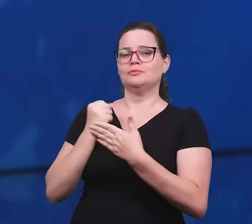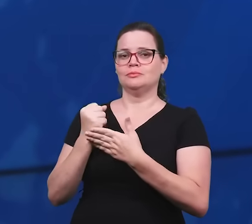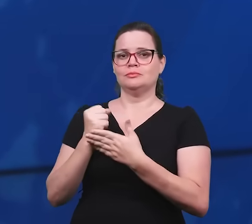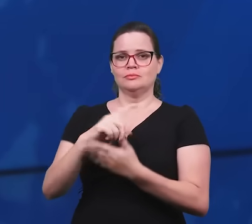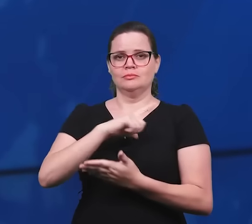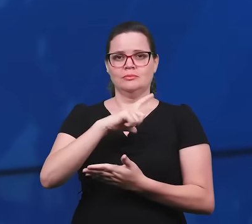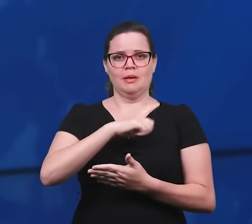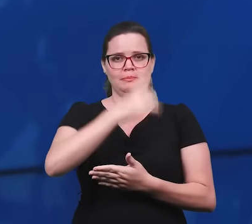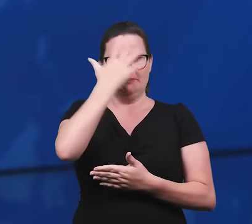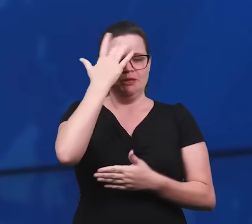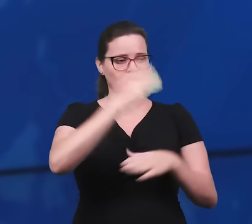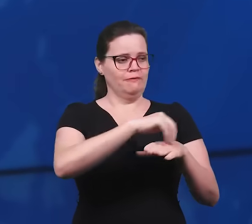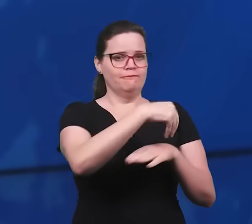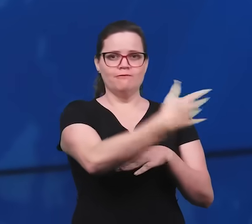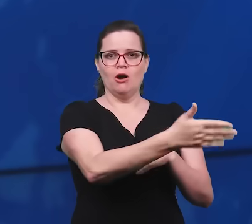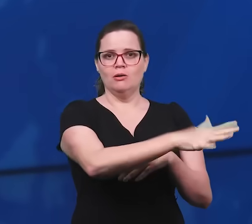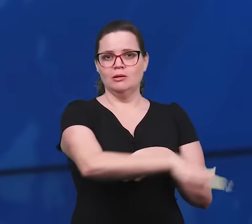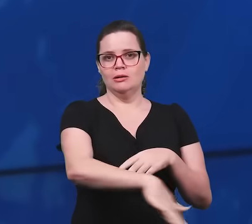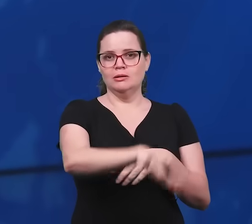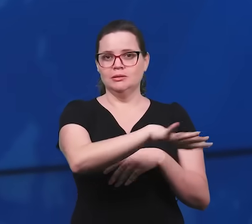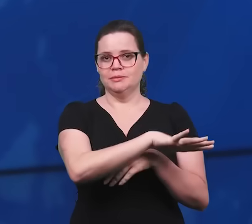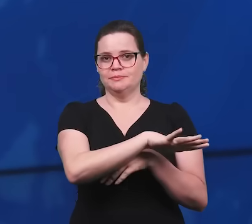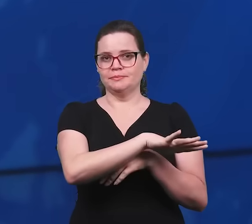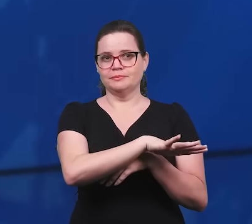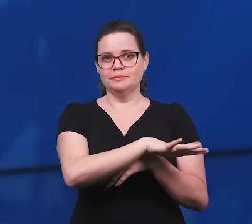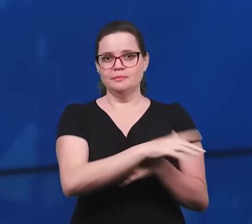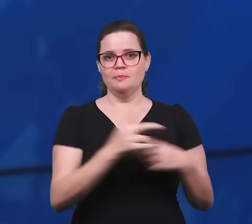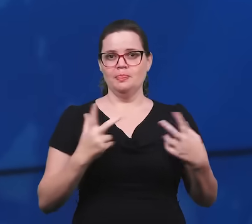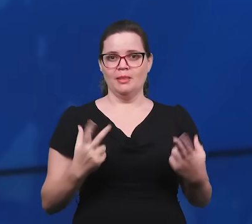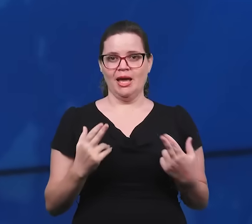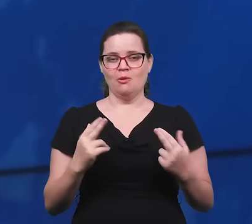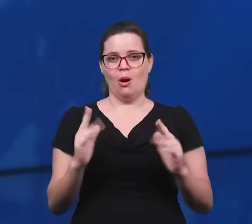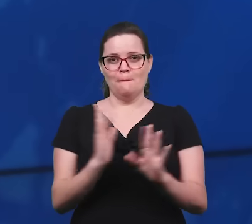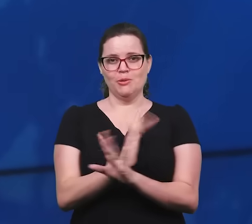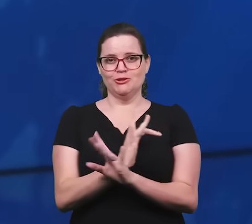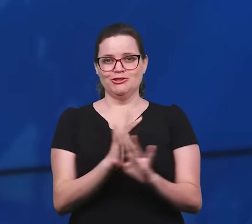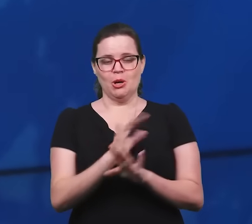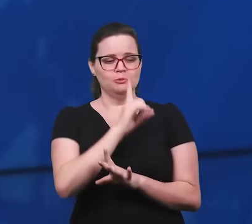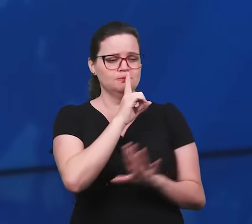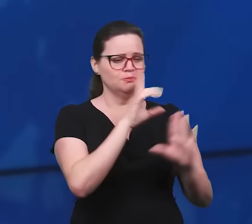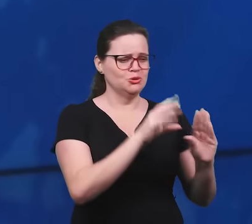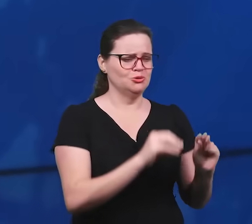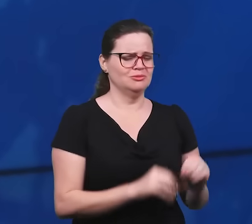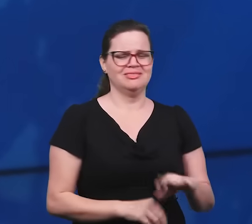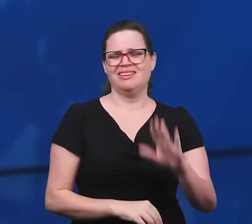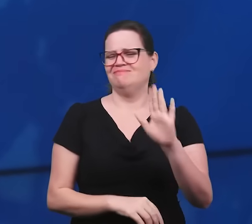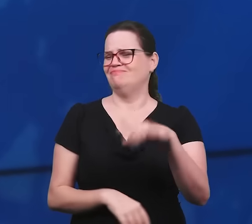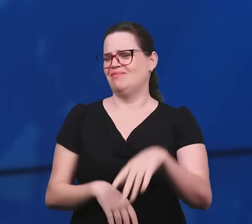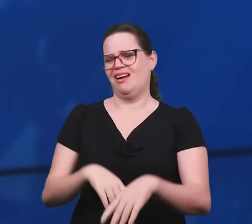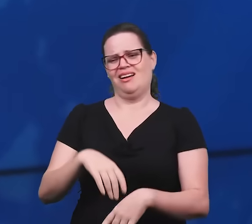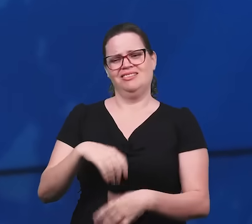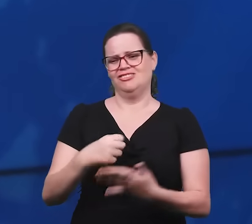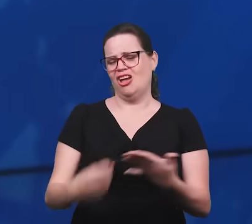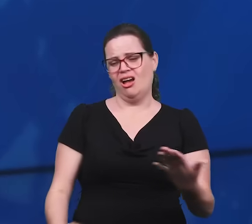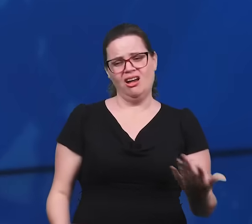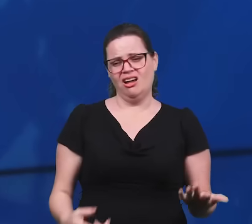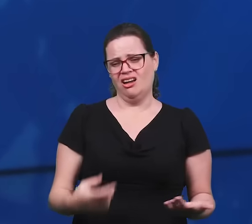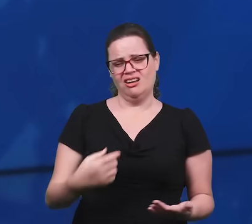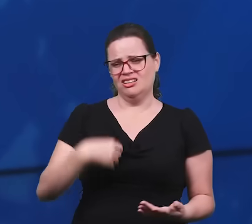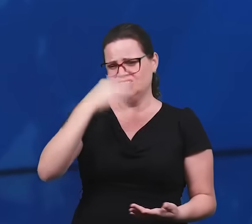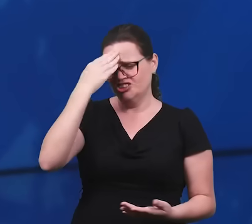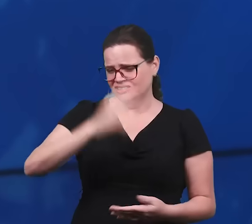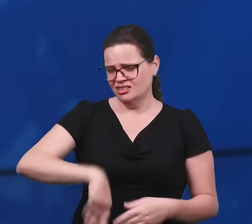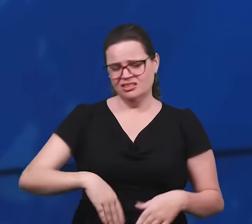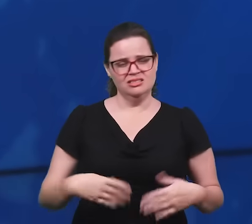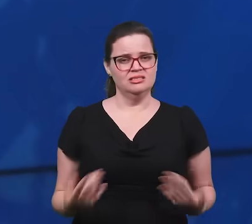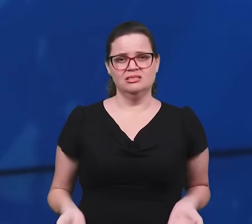há um mundo ao nosso redor que faz o mesmo que aquela multidão fez. Pare de gritar, ele não vai